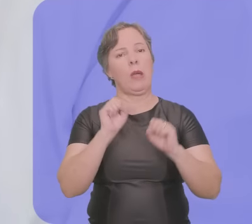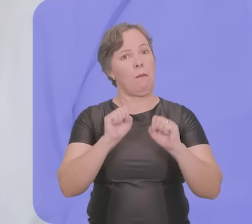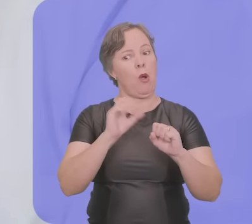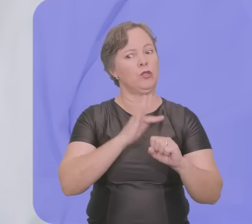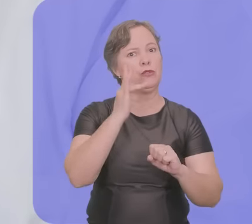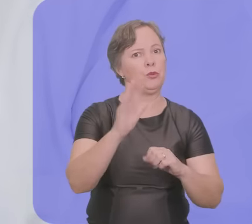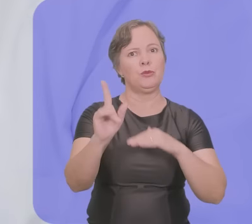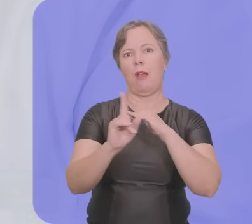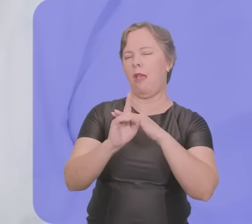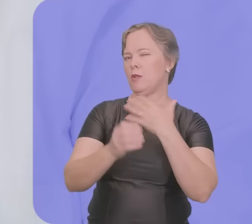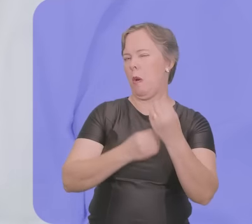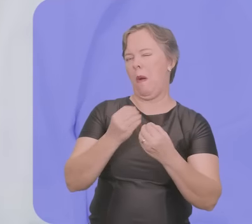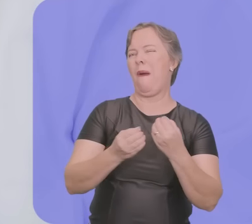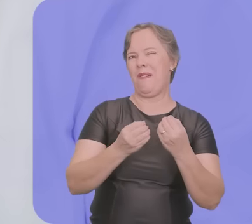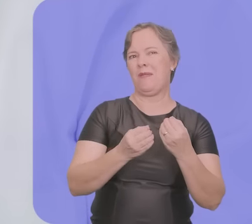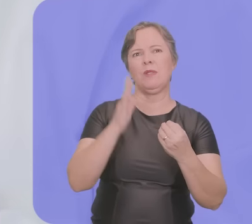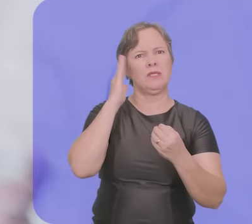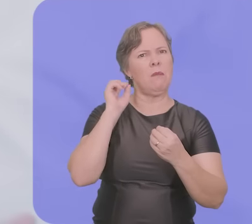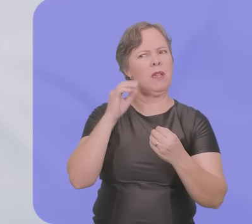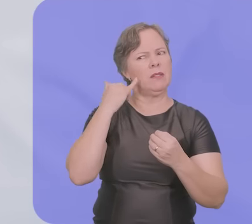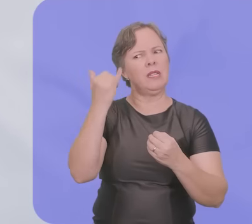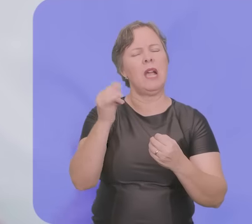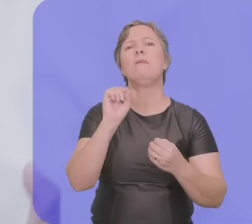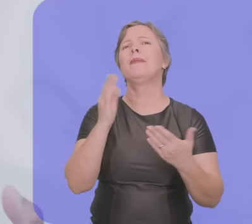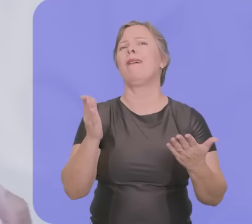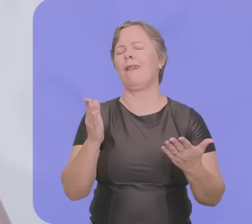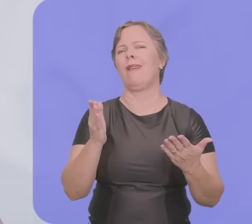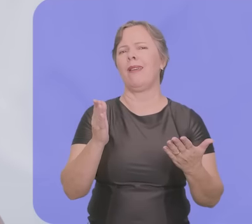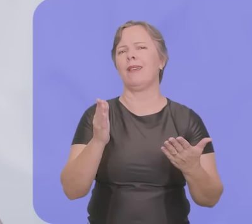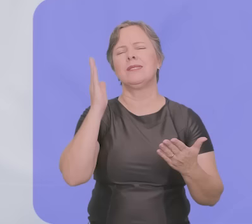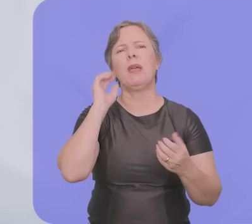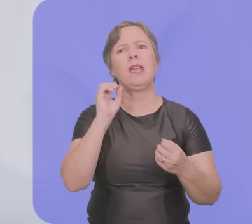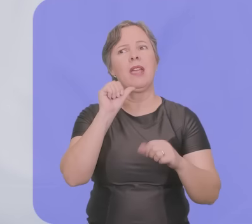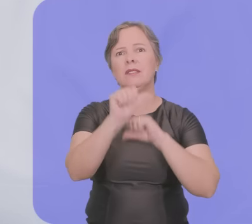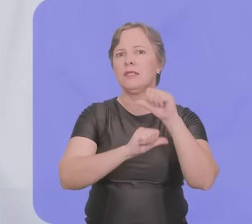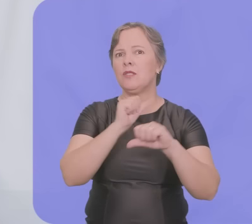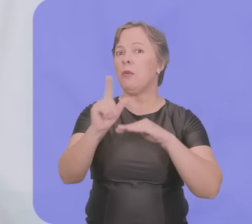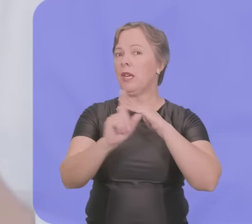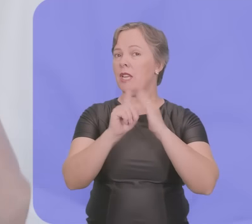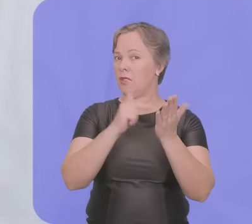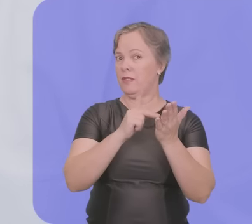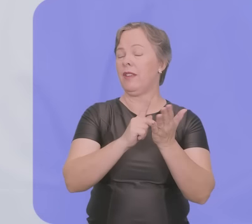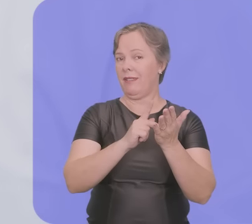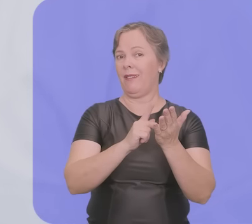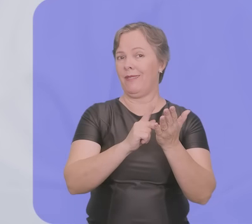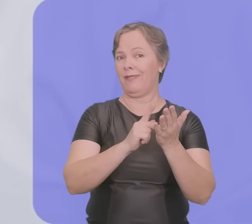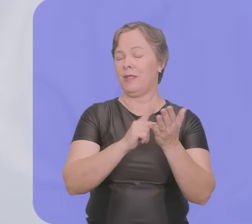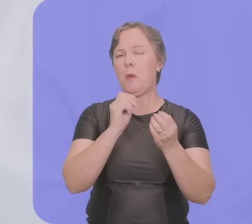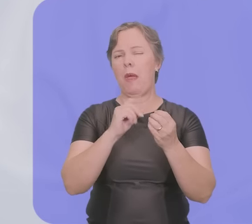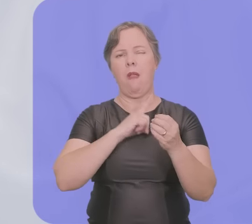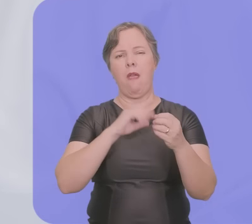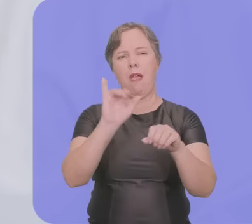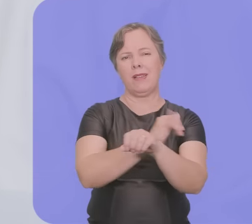né? Fazer o filtro dos leads ali e ver quem é que se converteu em cliente de fato e bolar novas